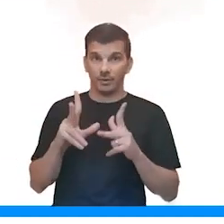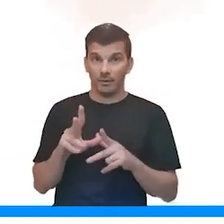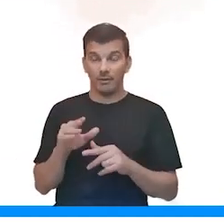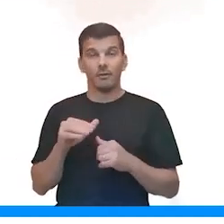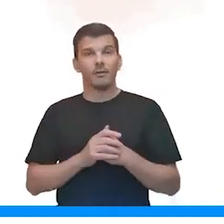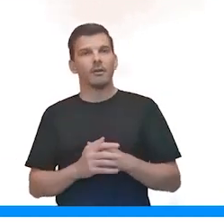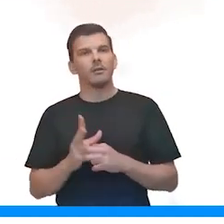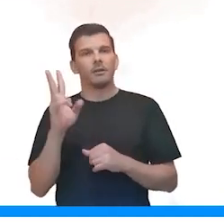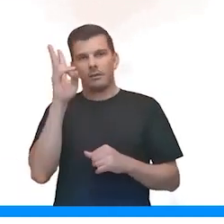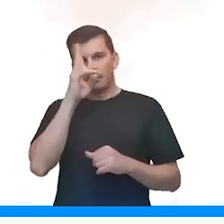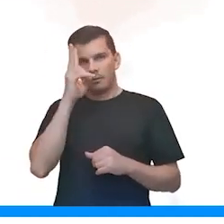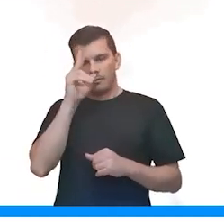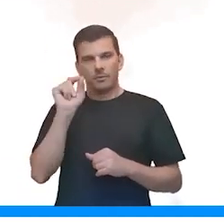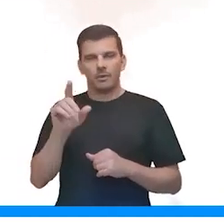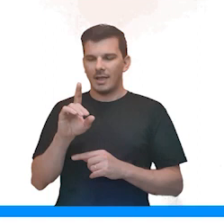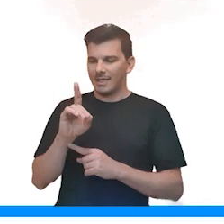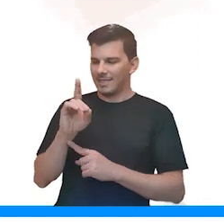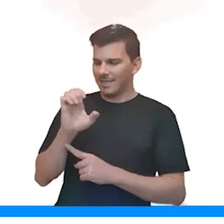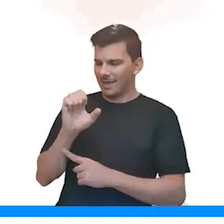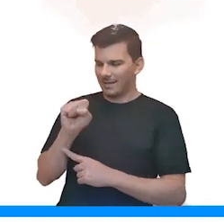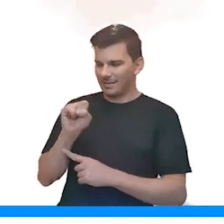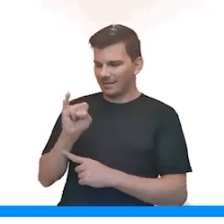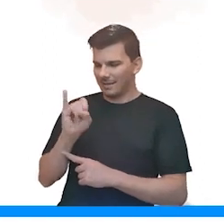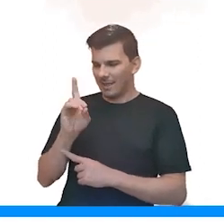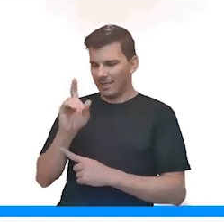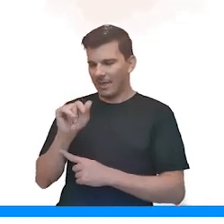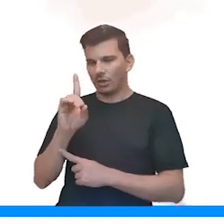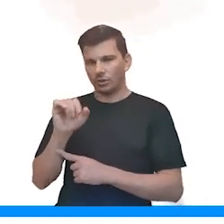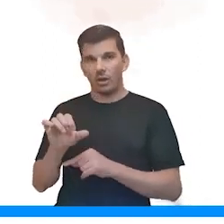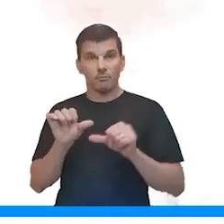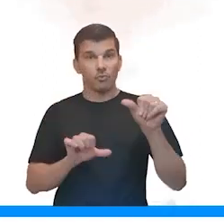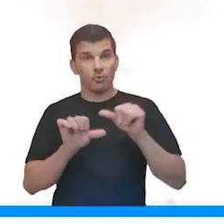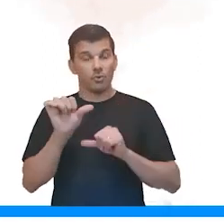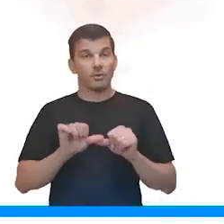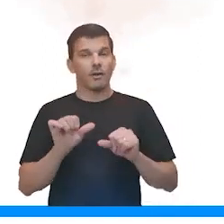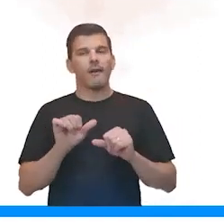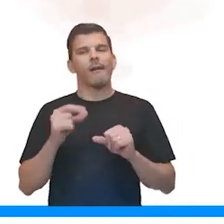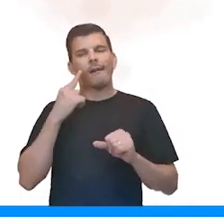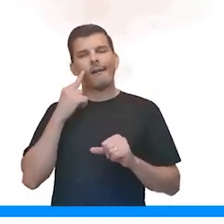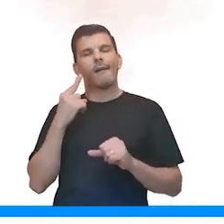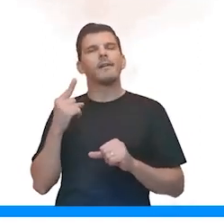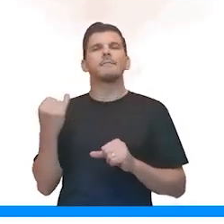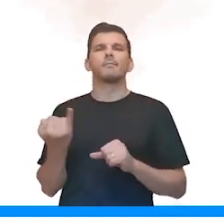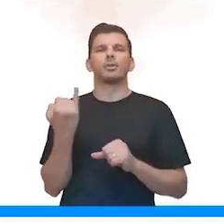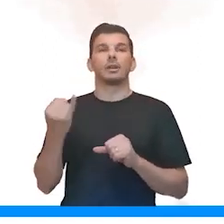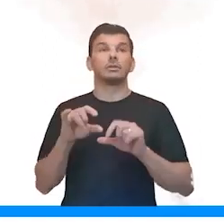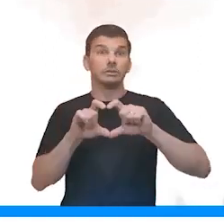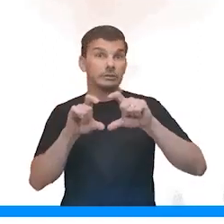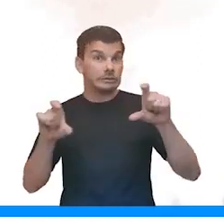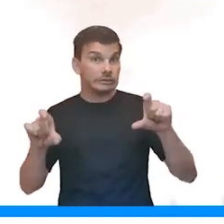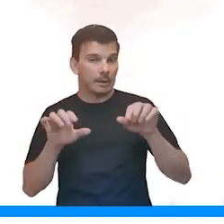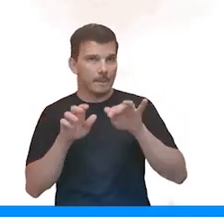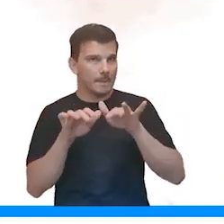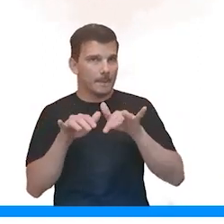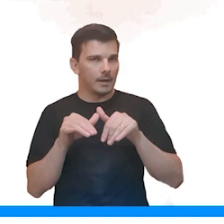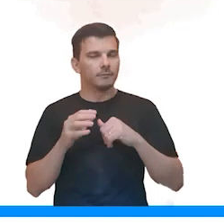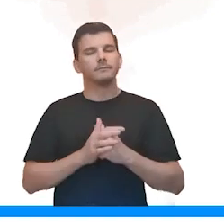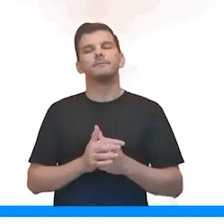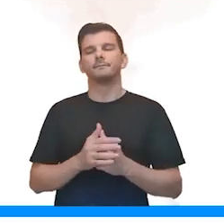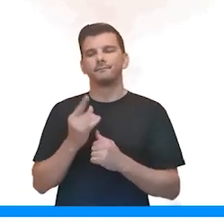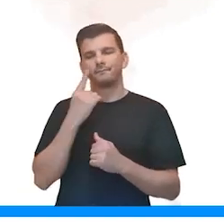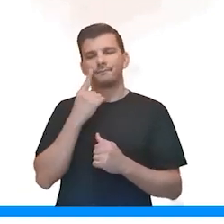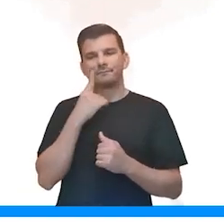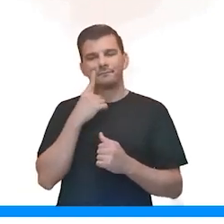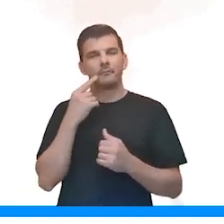têm densidades muito baixas, tá bom? Lembre-se que densidade é a relação de massa e volume. Quer ver? Deixa eu até colocar aqui porque isso é muito